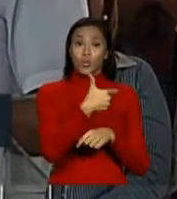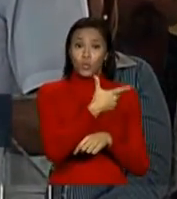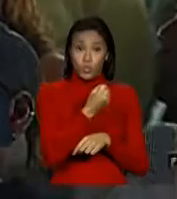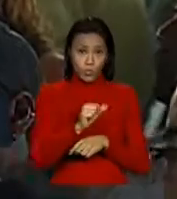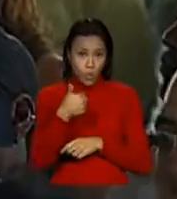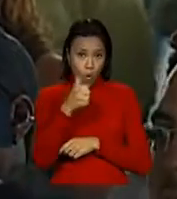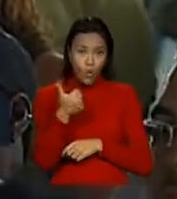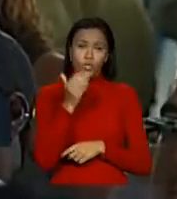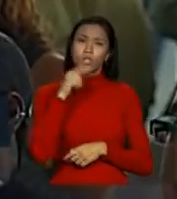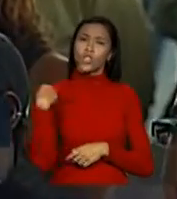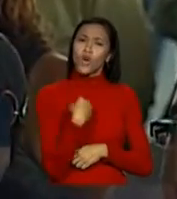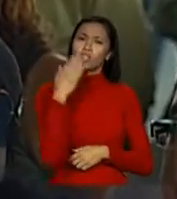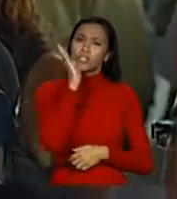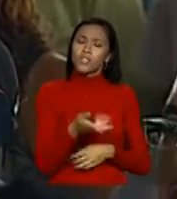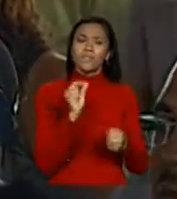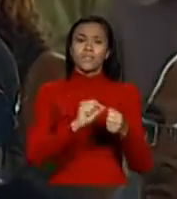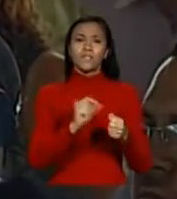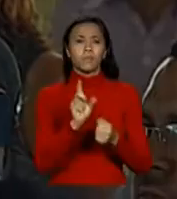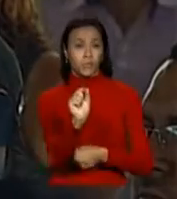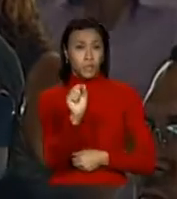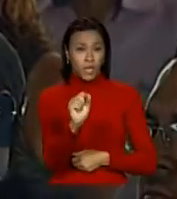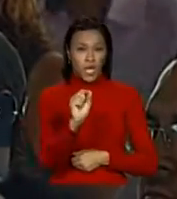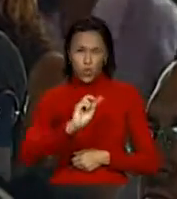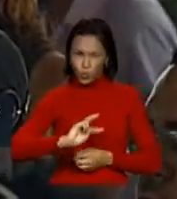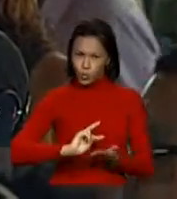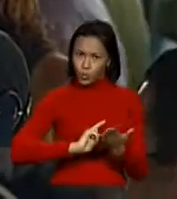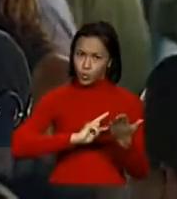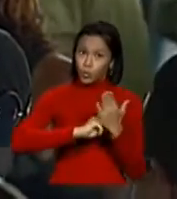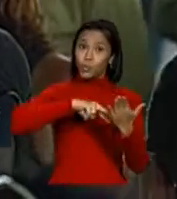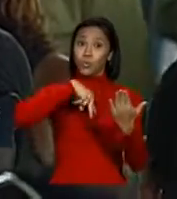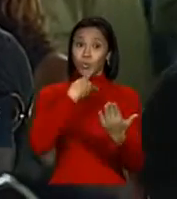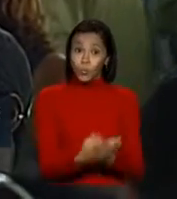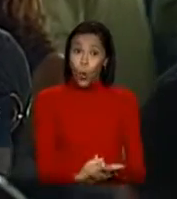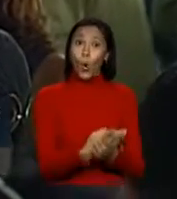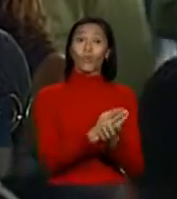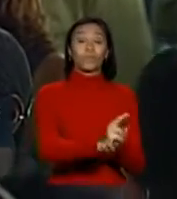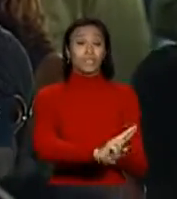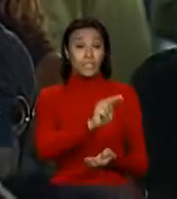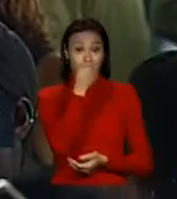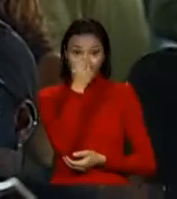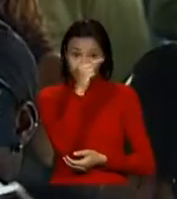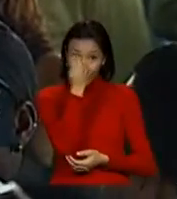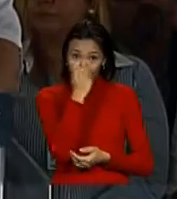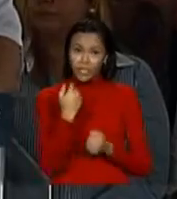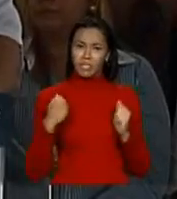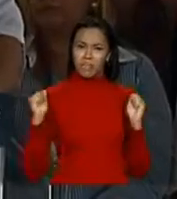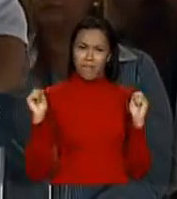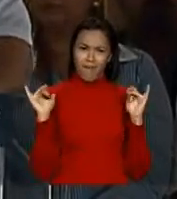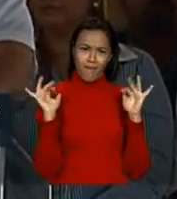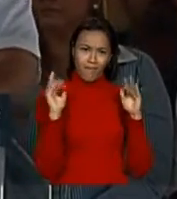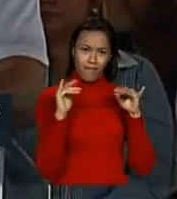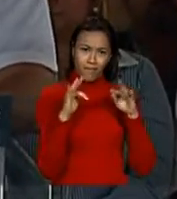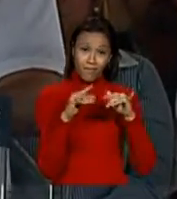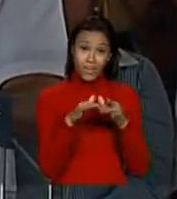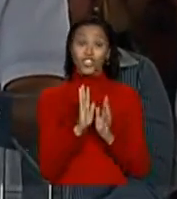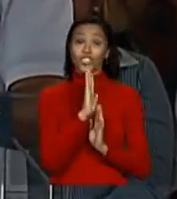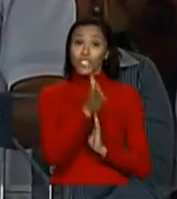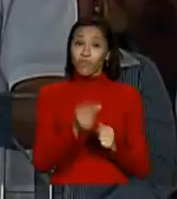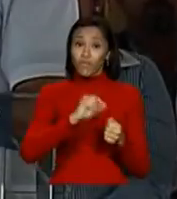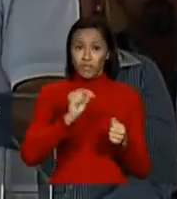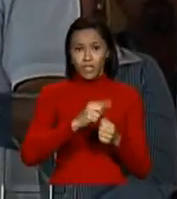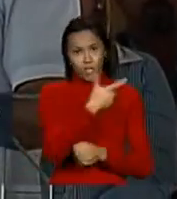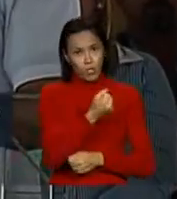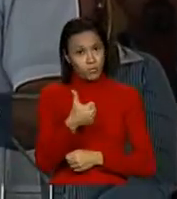2011 nós já fizemos o dobro de cirurgias de catarata e mutirão que foram realizadas no ano de